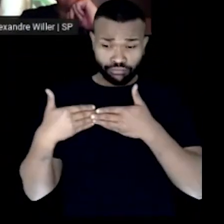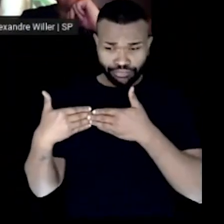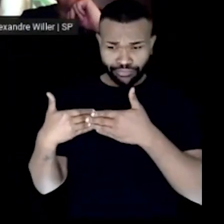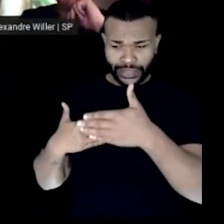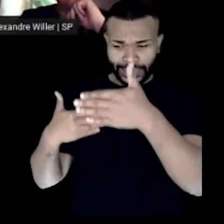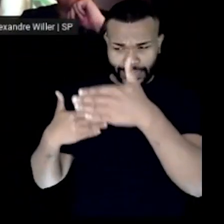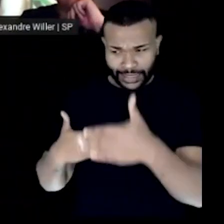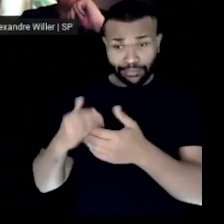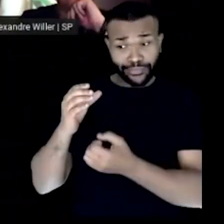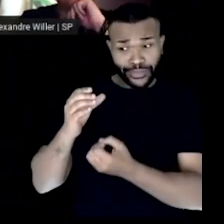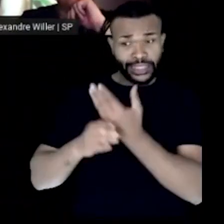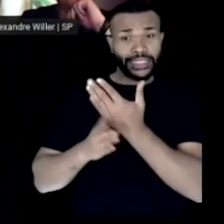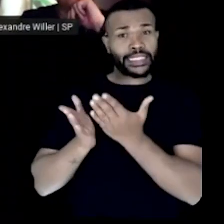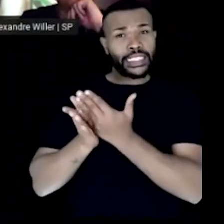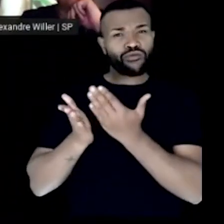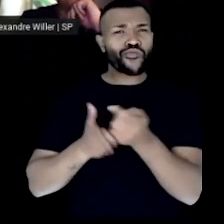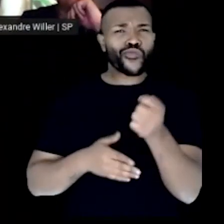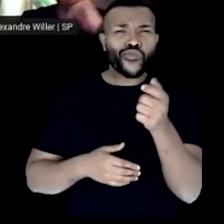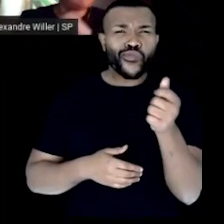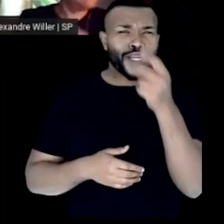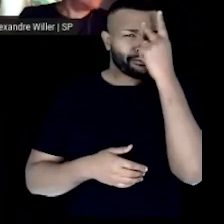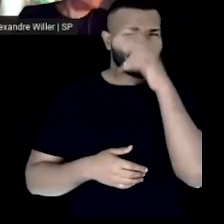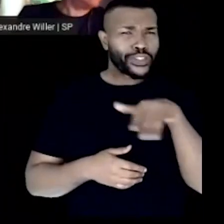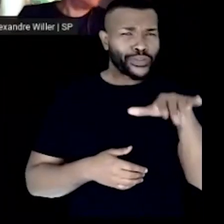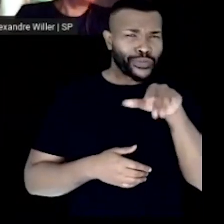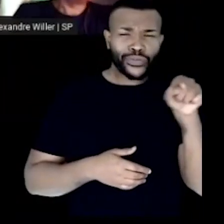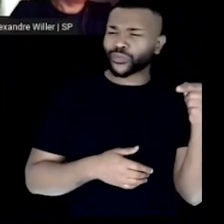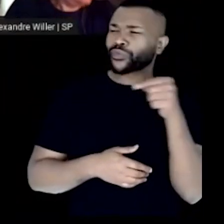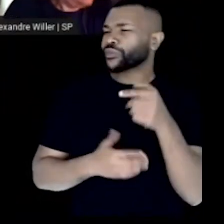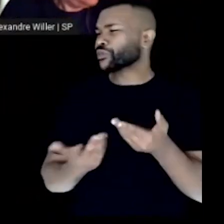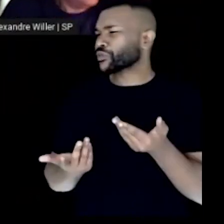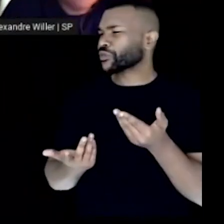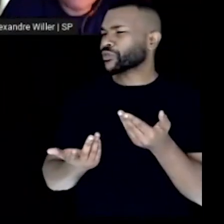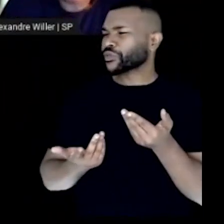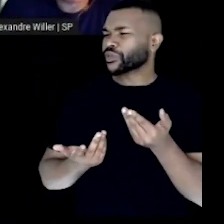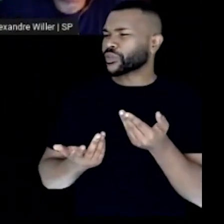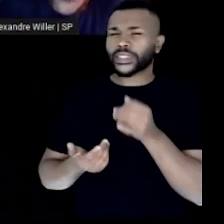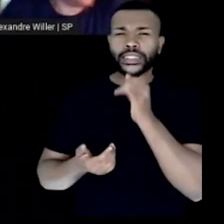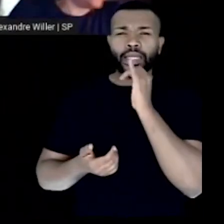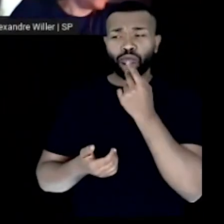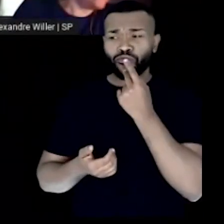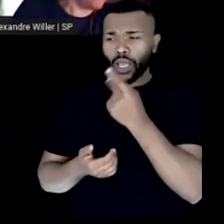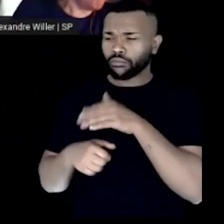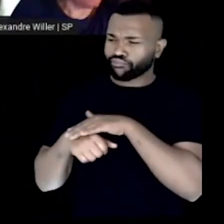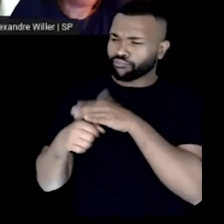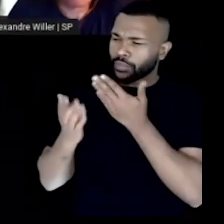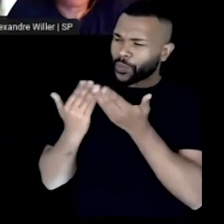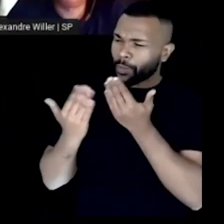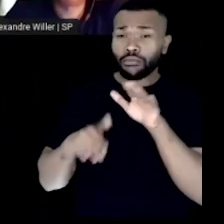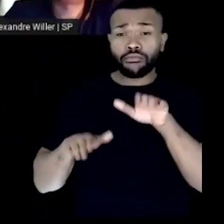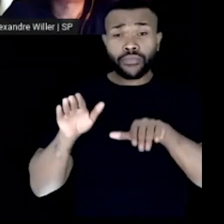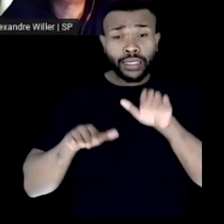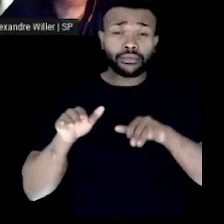Eu, assim, ao longo desse tempo, desde o lançamento, pouquíssimas pessoas chegaram, assim, para mim, quando vem